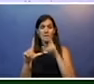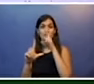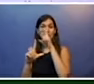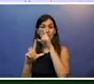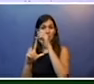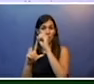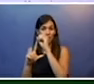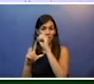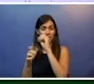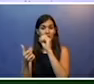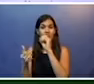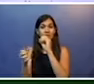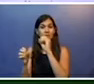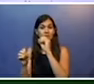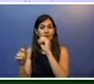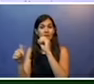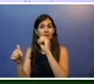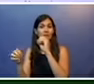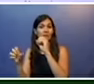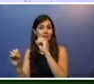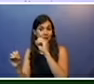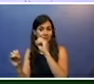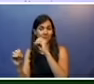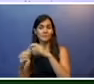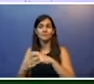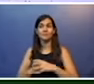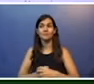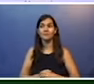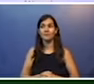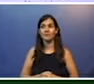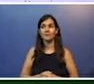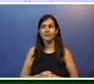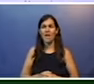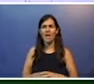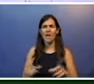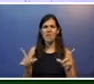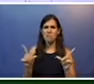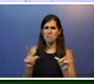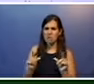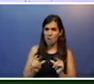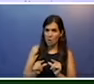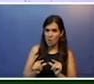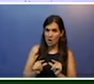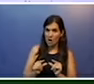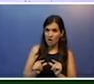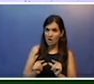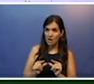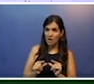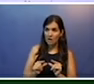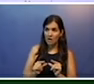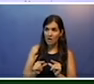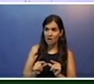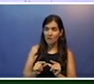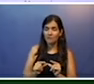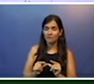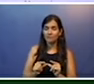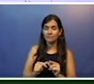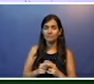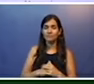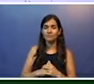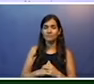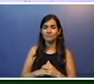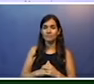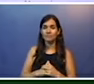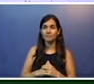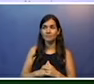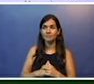mais 10, 60, mais 10, 70. É menor do que, lembra aqui, ó, 50 menos, quando está à esquerda,